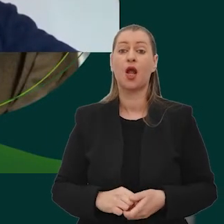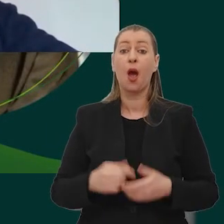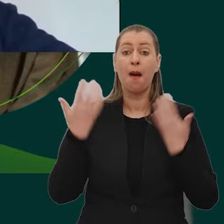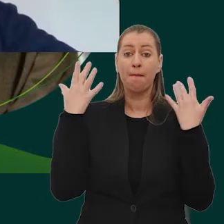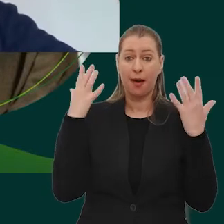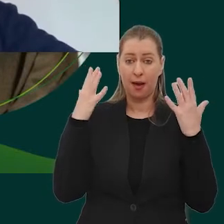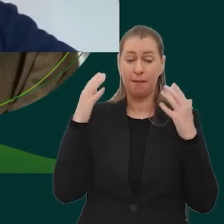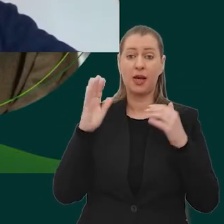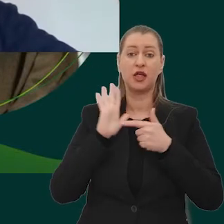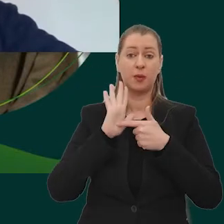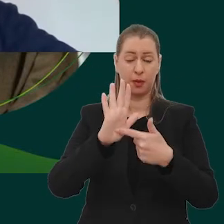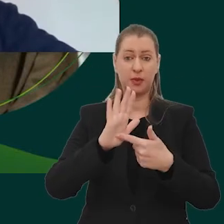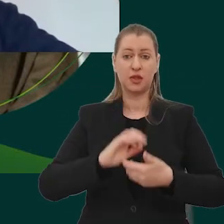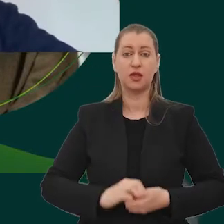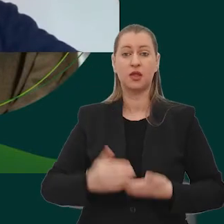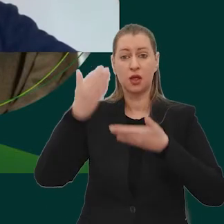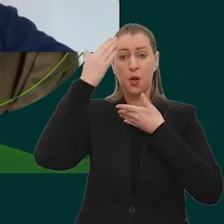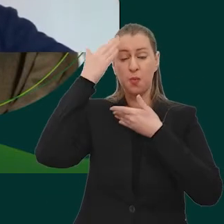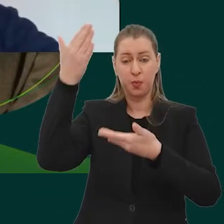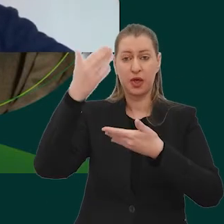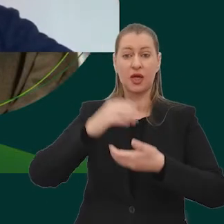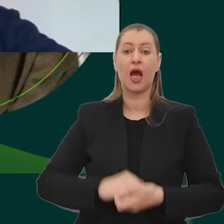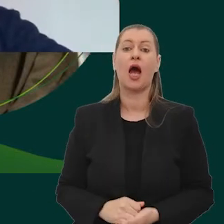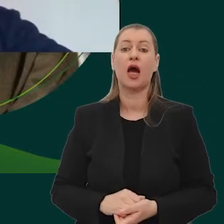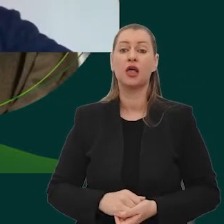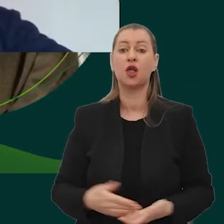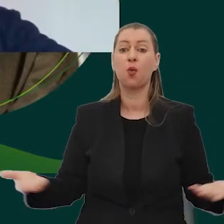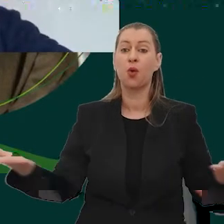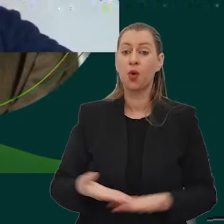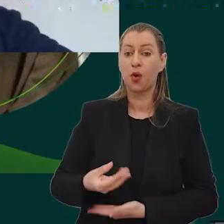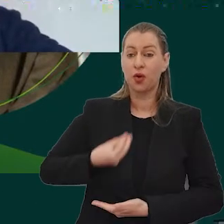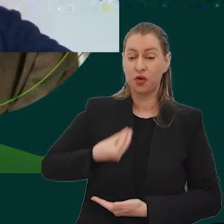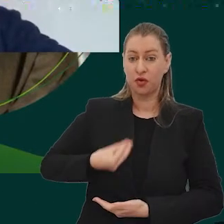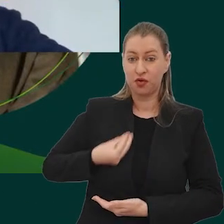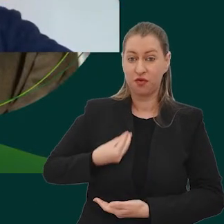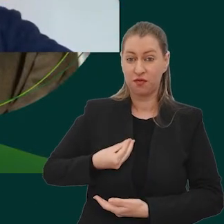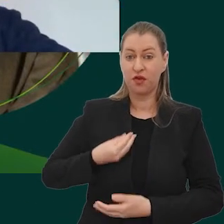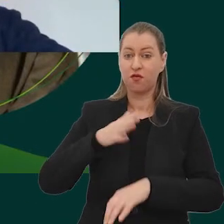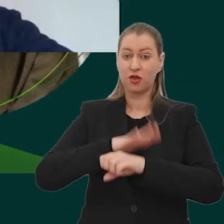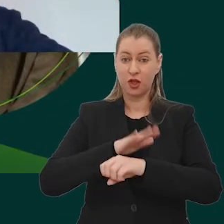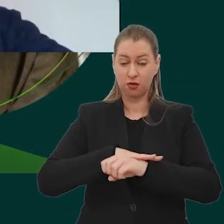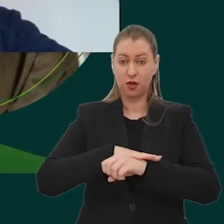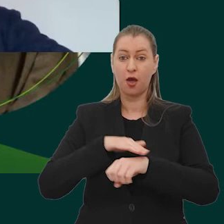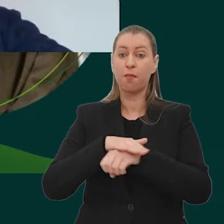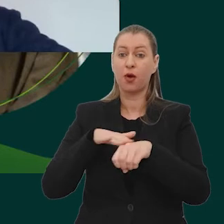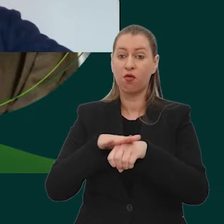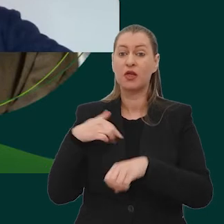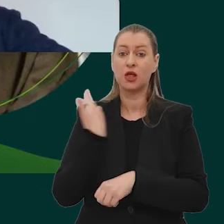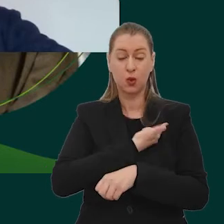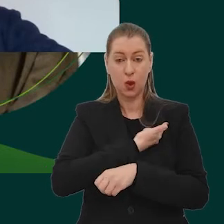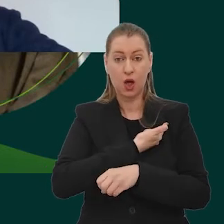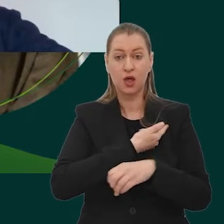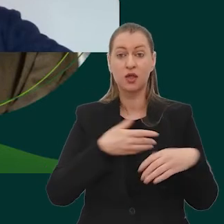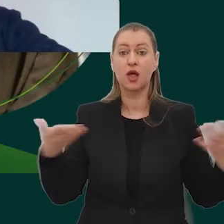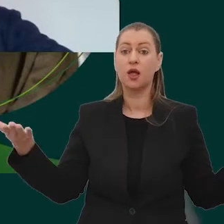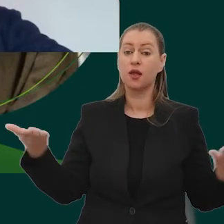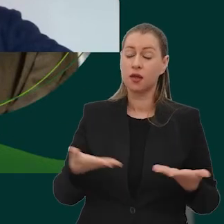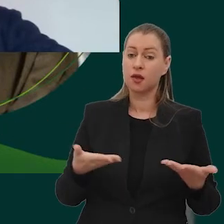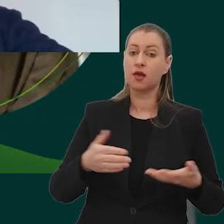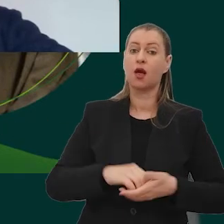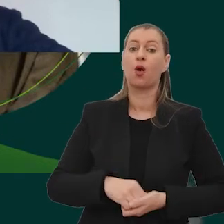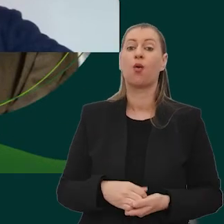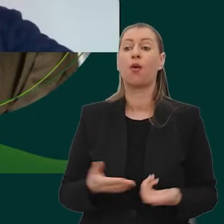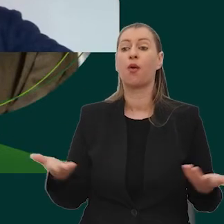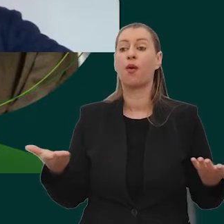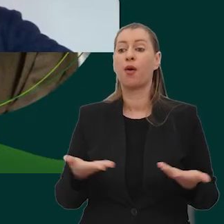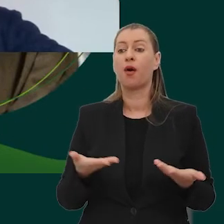Parabéns, Blanda, pela apresentação. Obrigado por estar hoje, disponibilizar um pouco do seu tempo para conversar com a gente. Ali